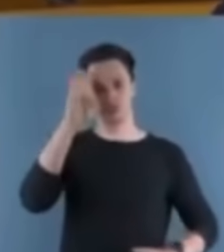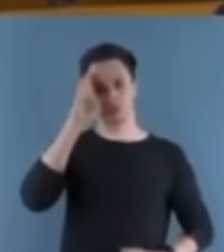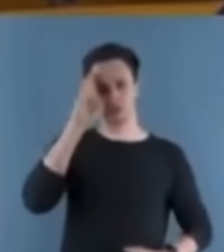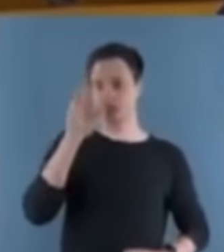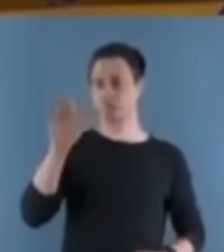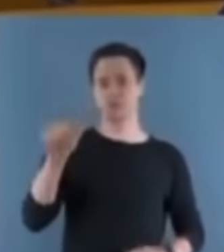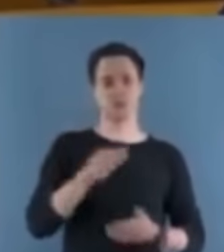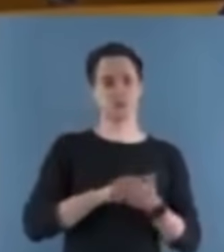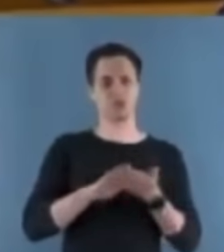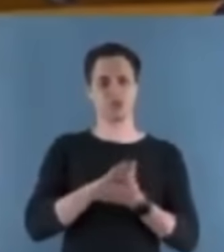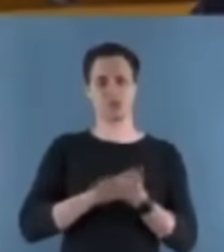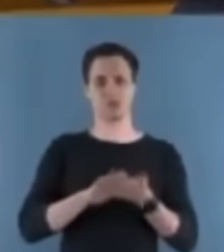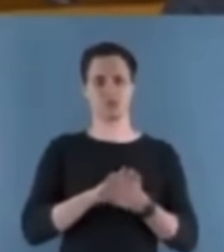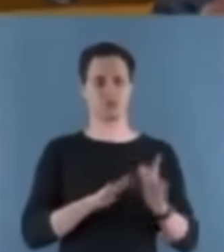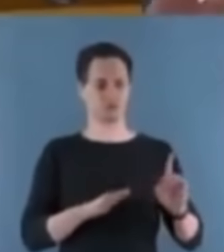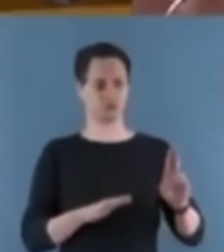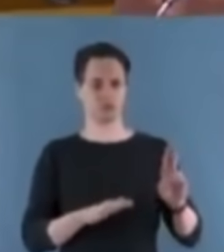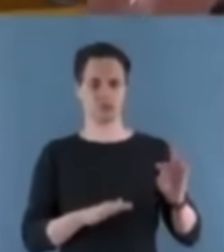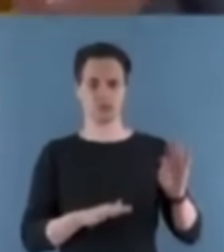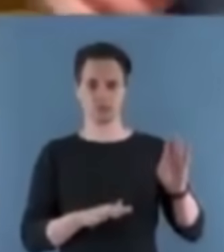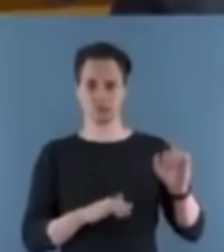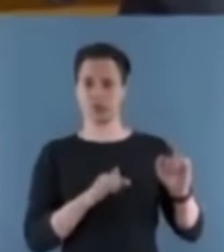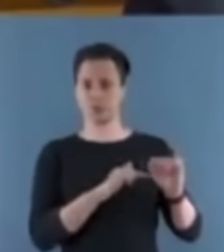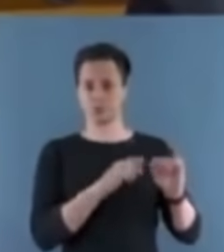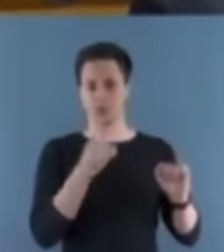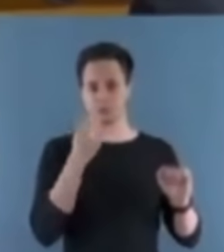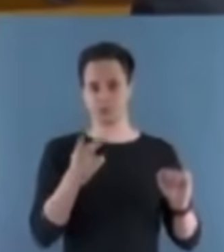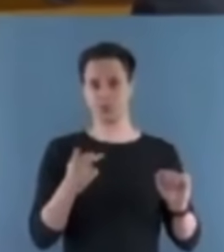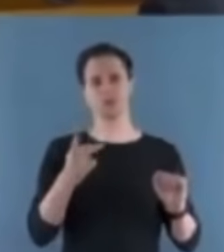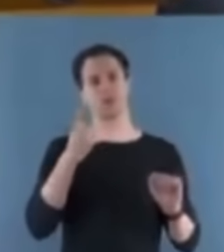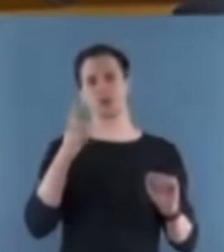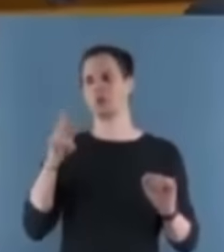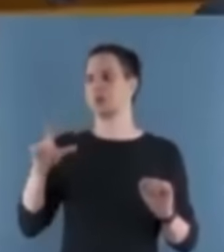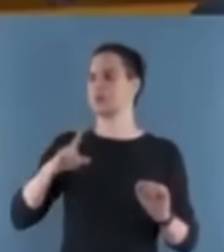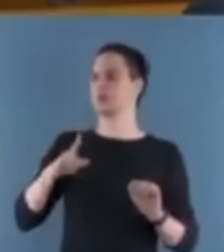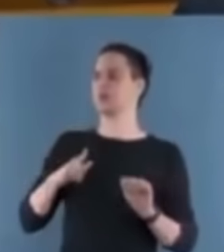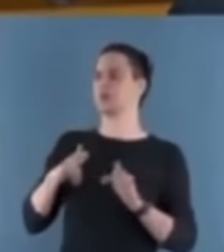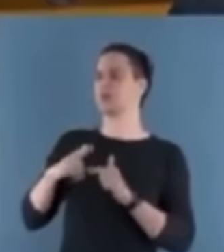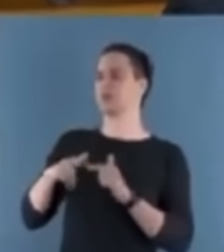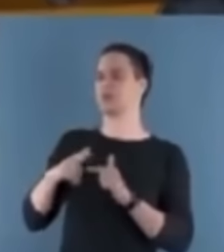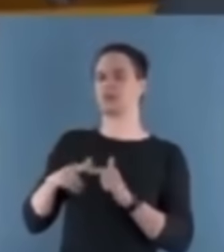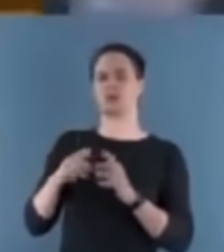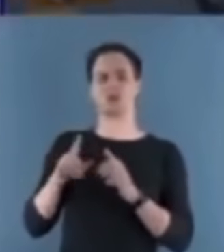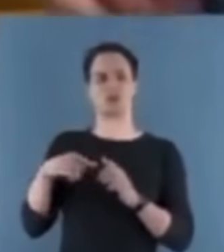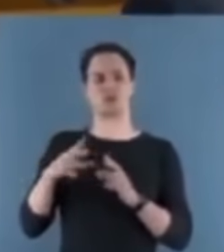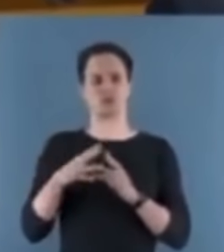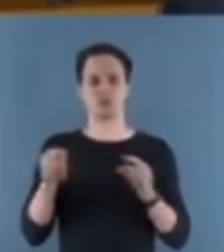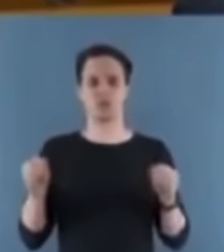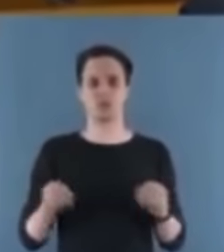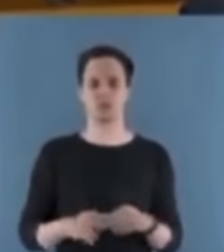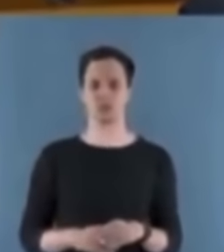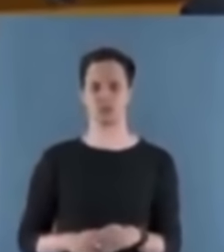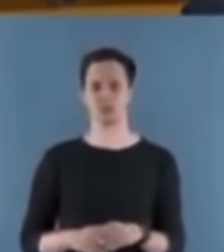escudo. Se limitou a dizer, vamos ter problemas, e sumiu. Não fez mais nada.